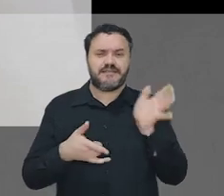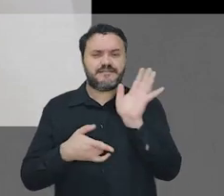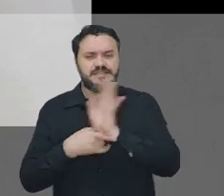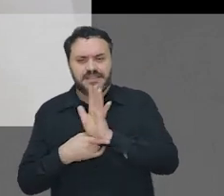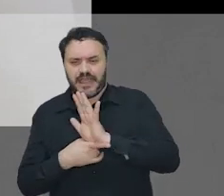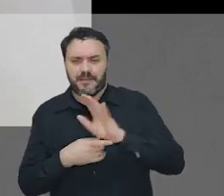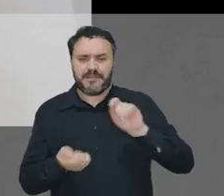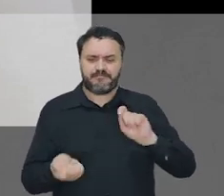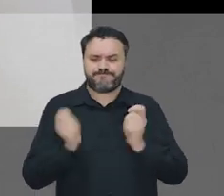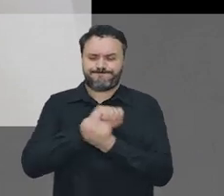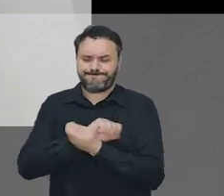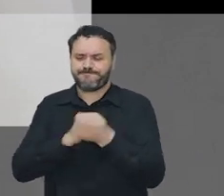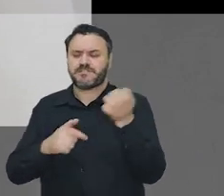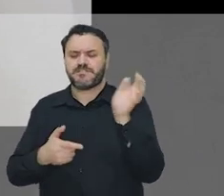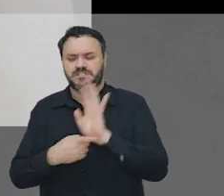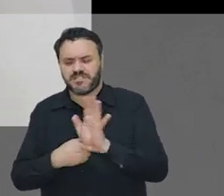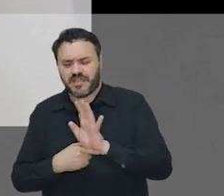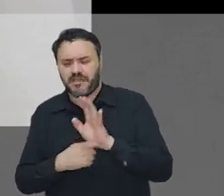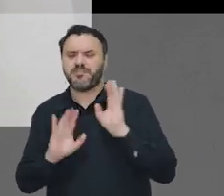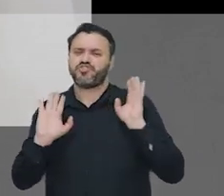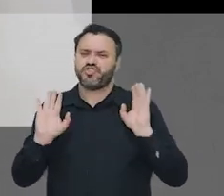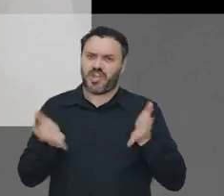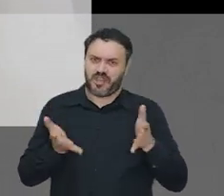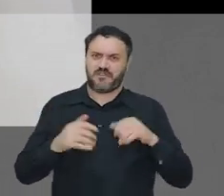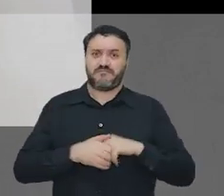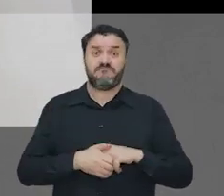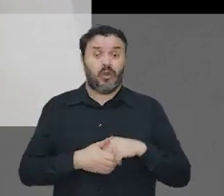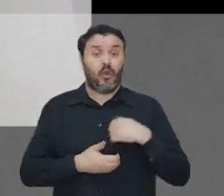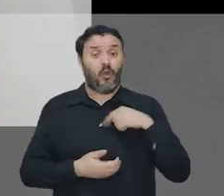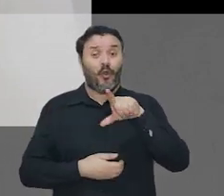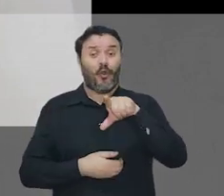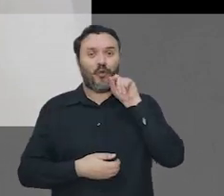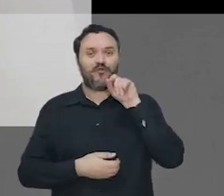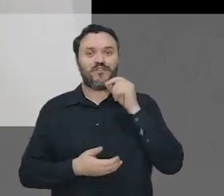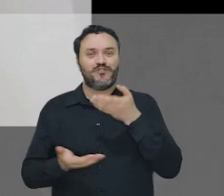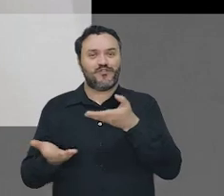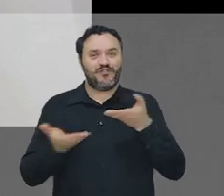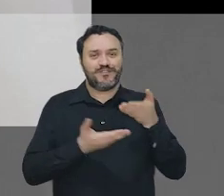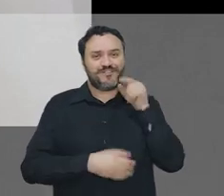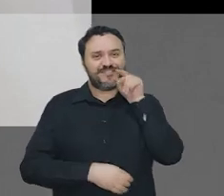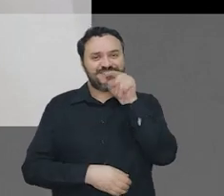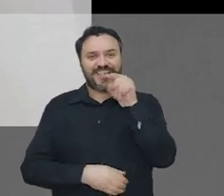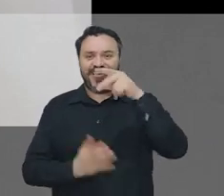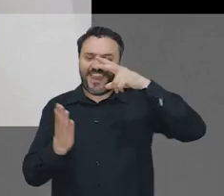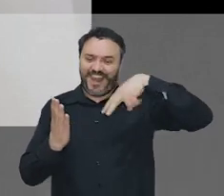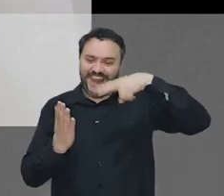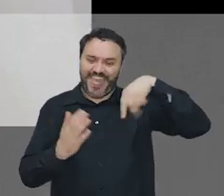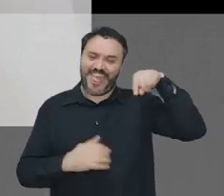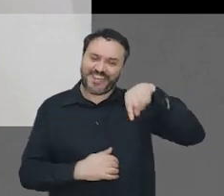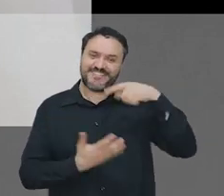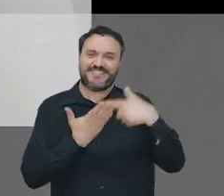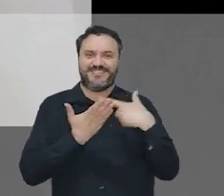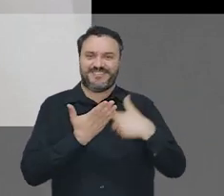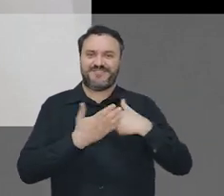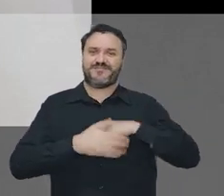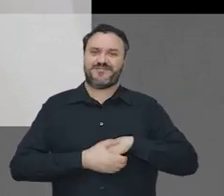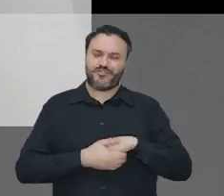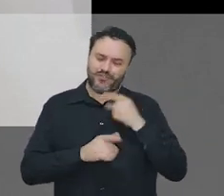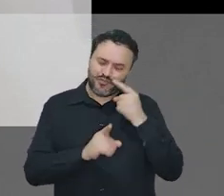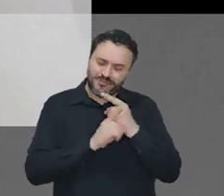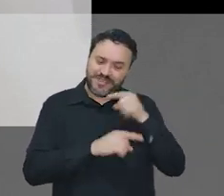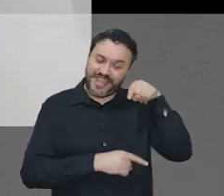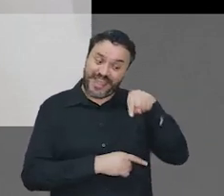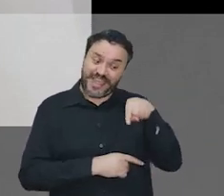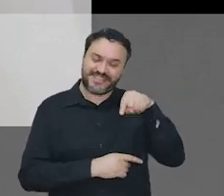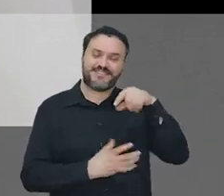cinema, mas fica o convite à leitura e o convite a descobrir esse universo que a